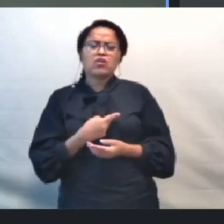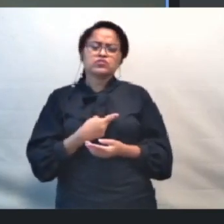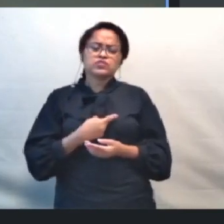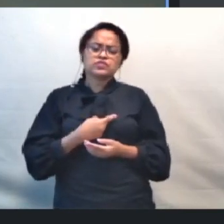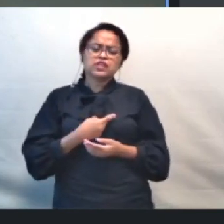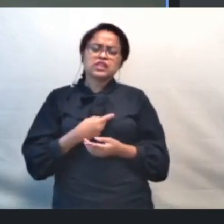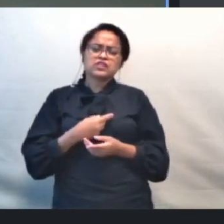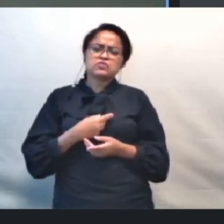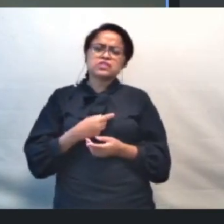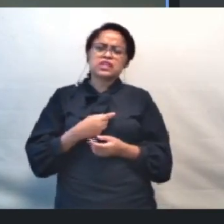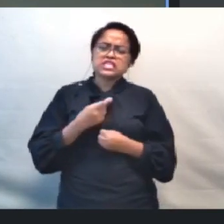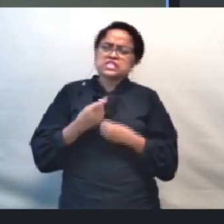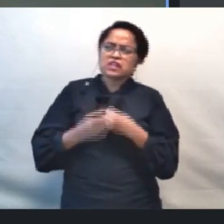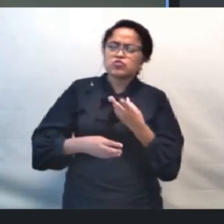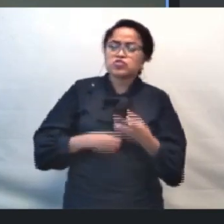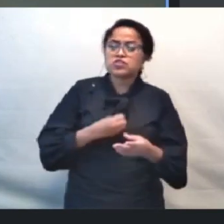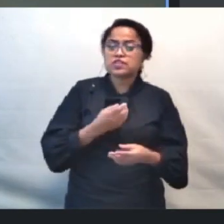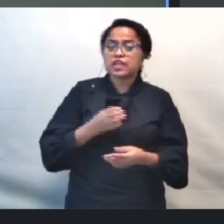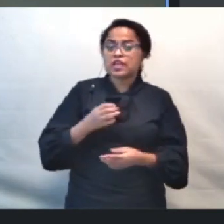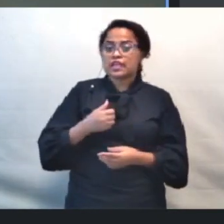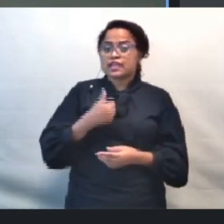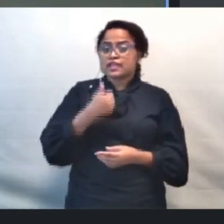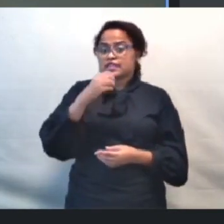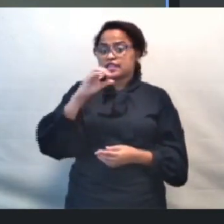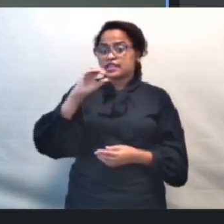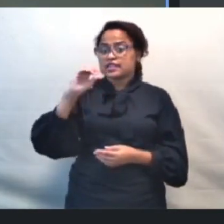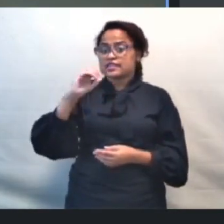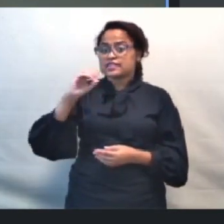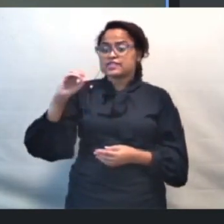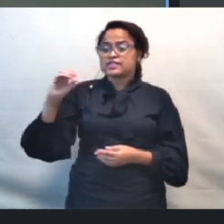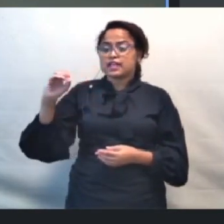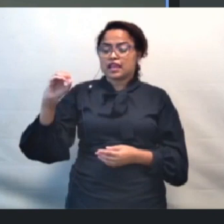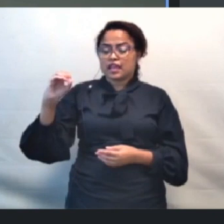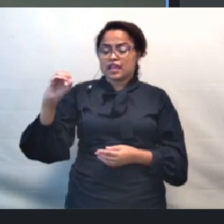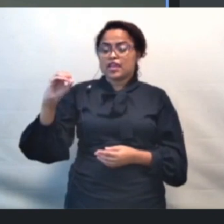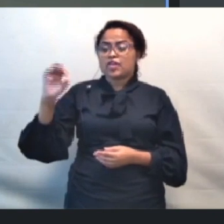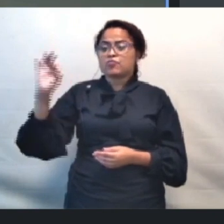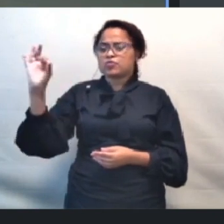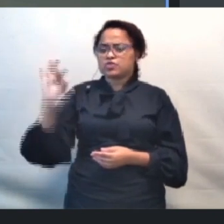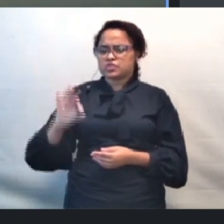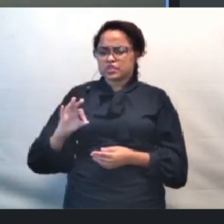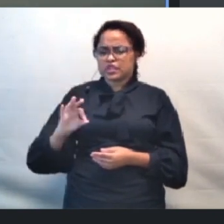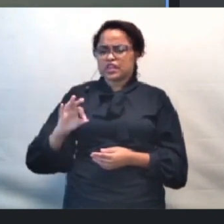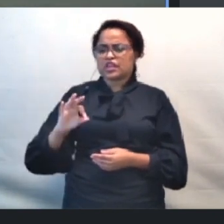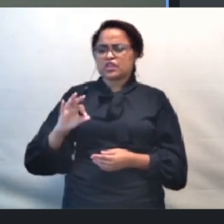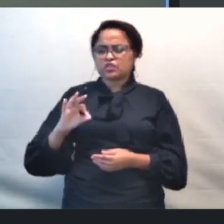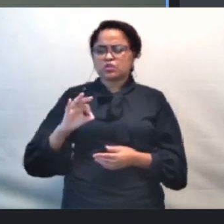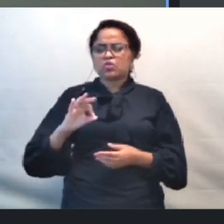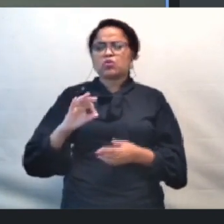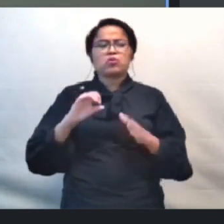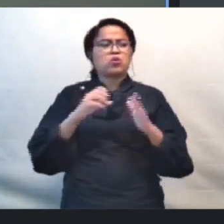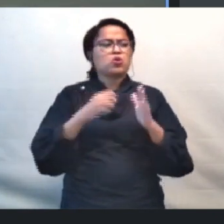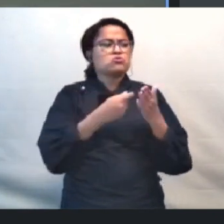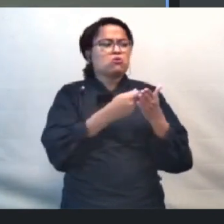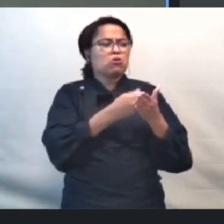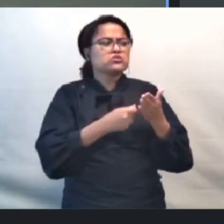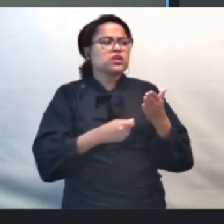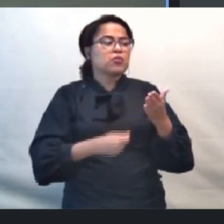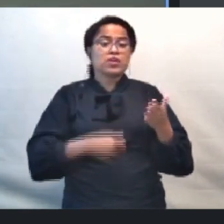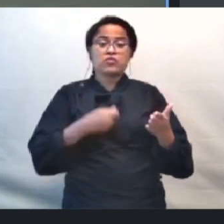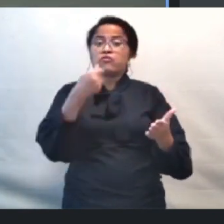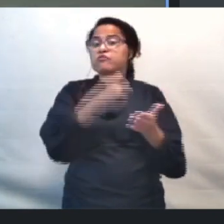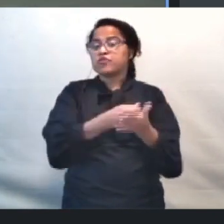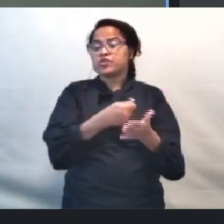que 100% do orçamento foi executado. Aí é uma única análise que tem que ser feita. Nós mostramos aqui na apresentação, que fizemos mais